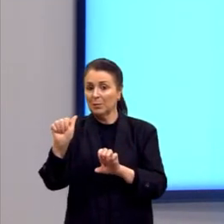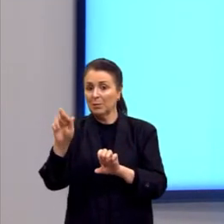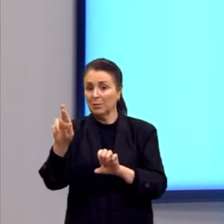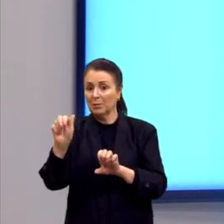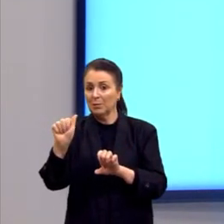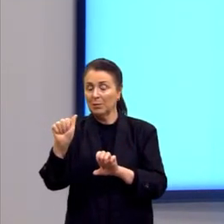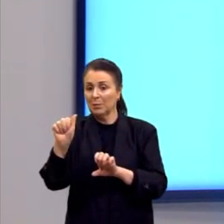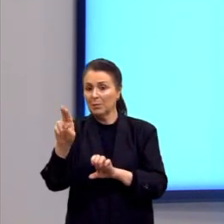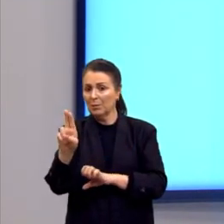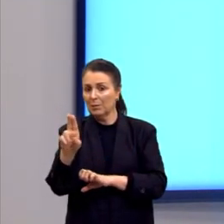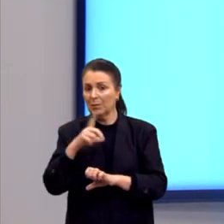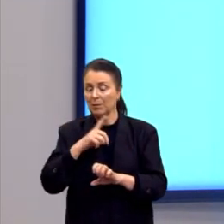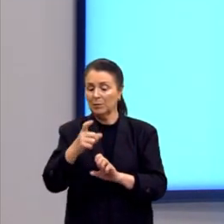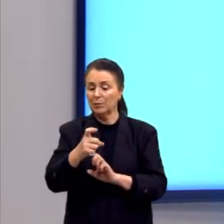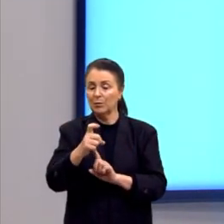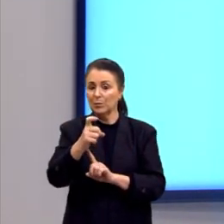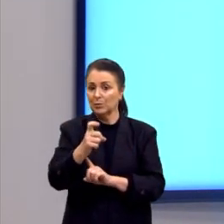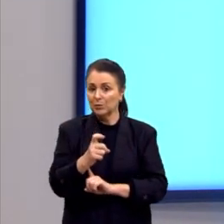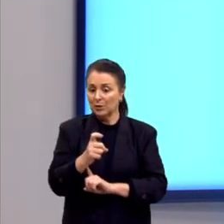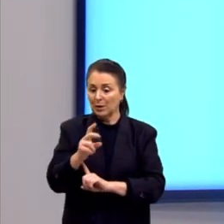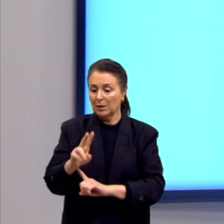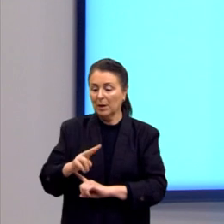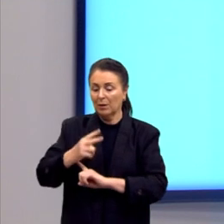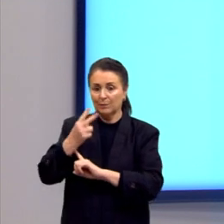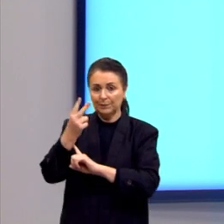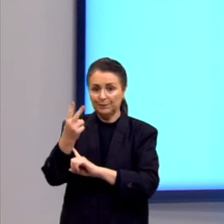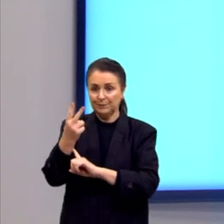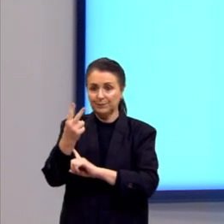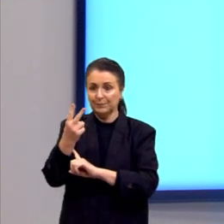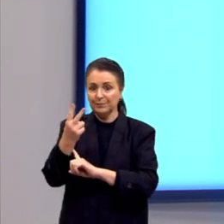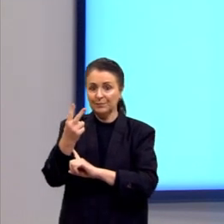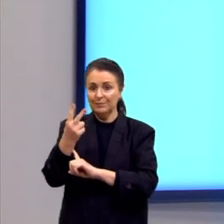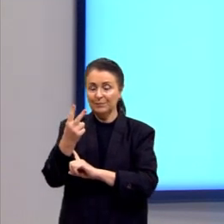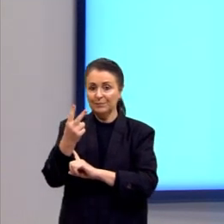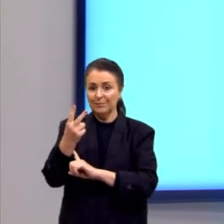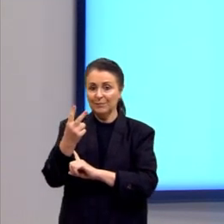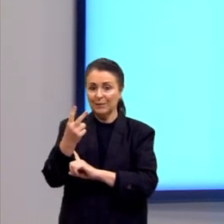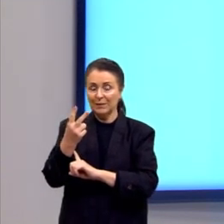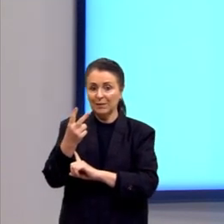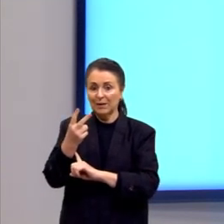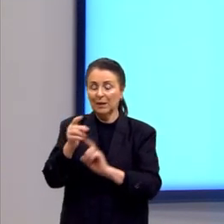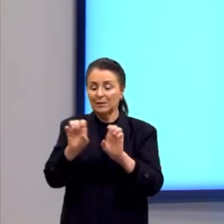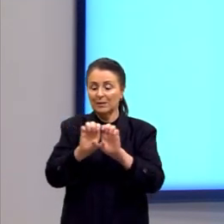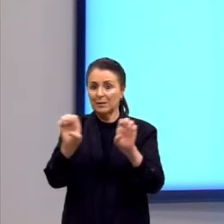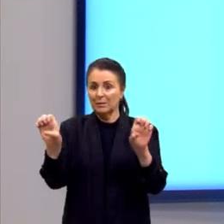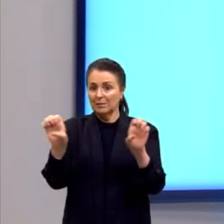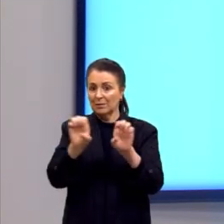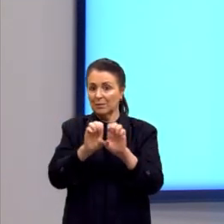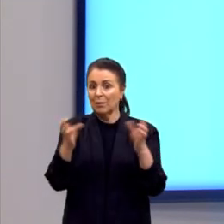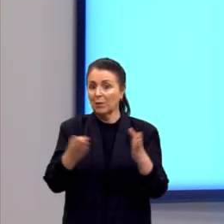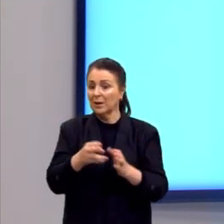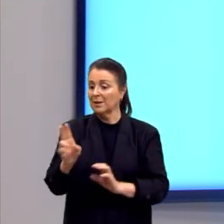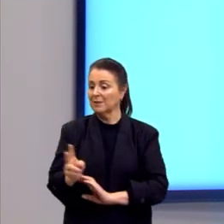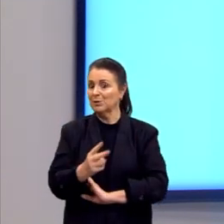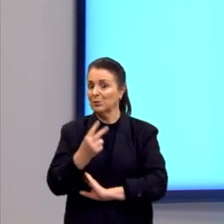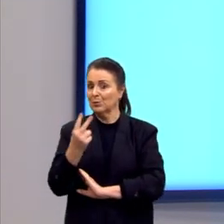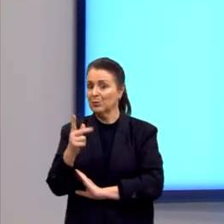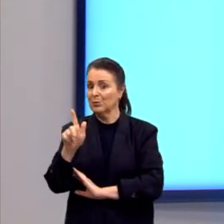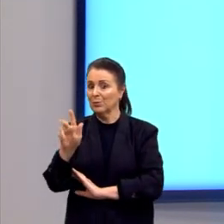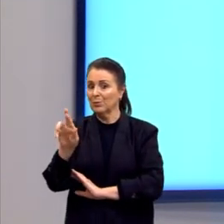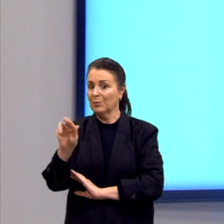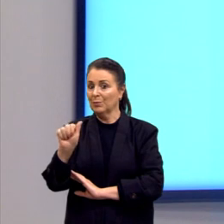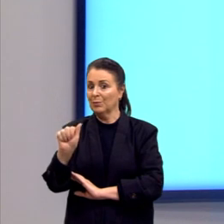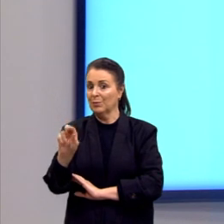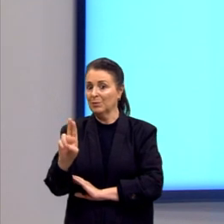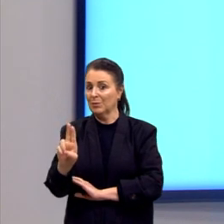nós temos o X elevado a 2x elevado ao quadrado essa equação é uma equação de segundo grau